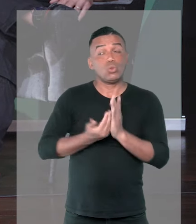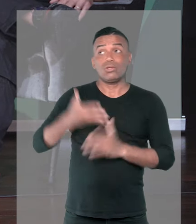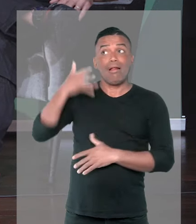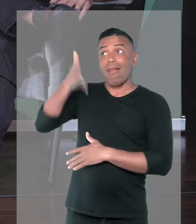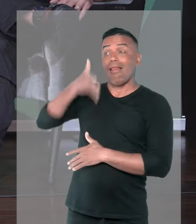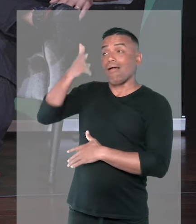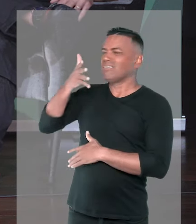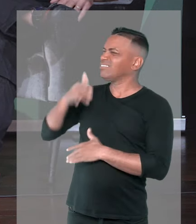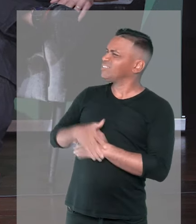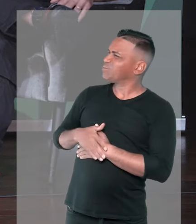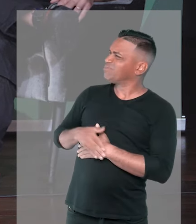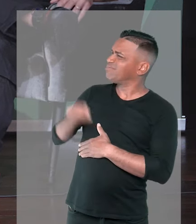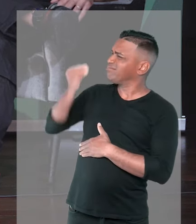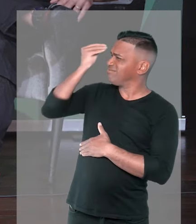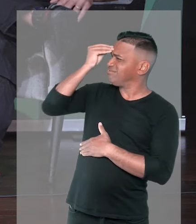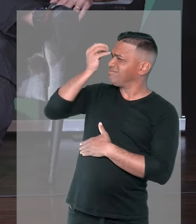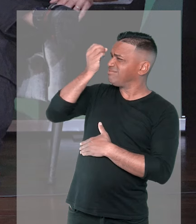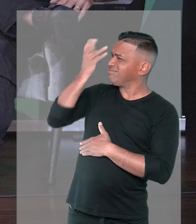porcaria